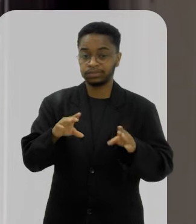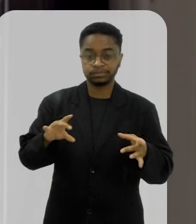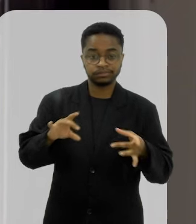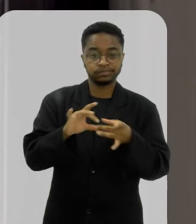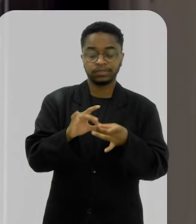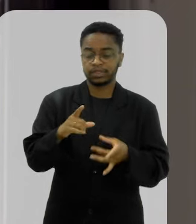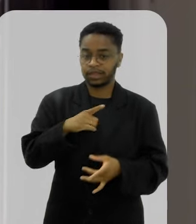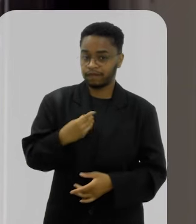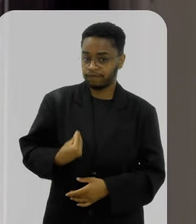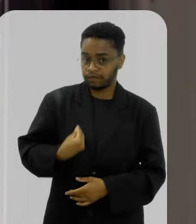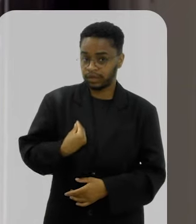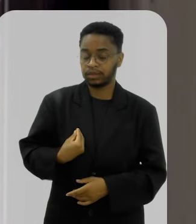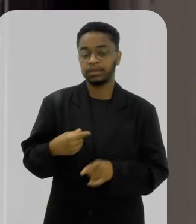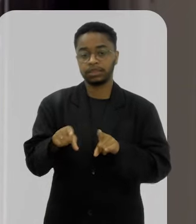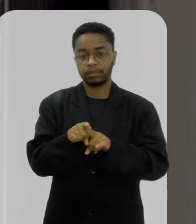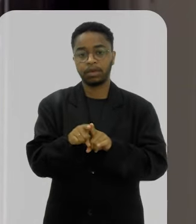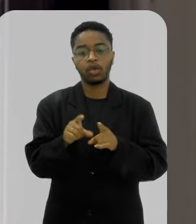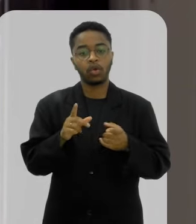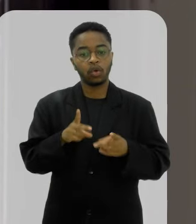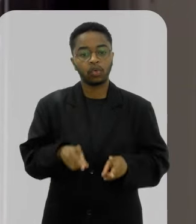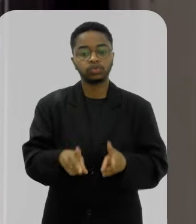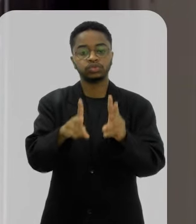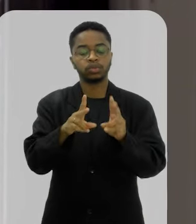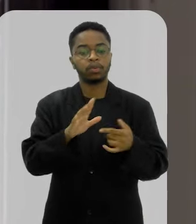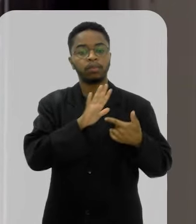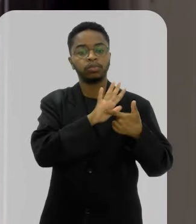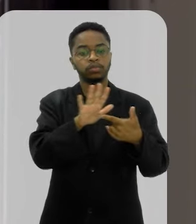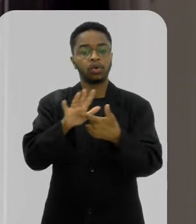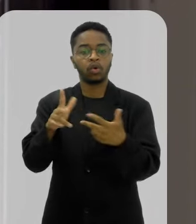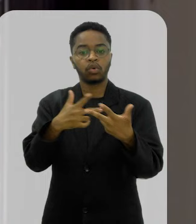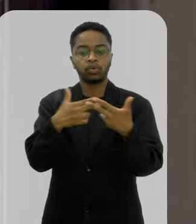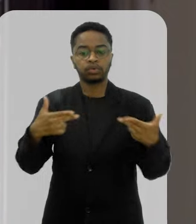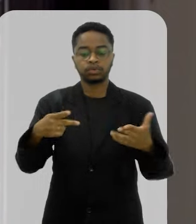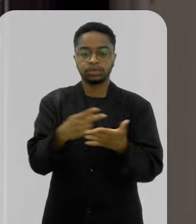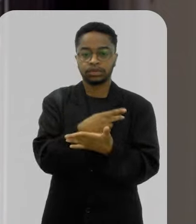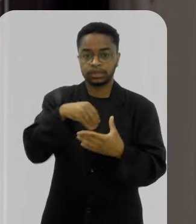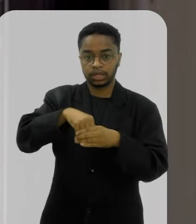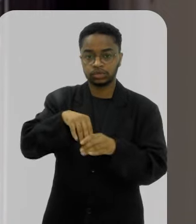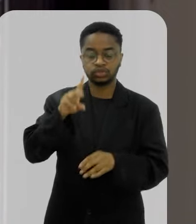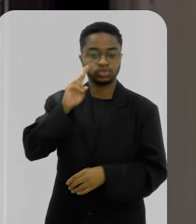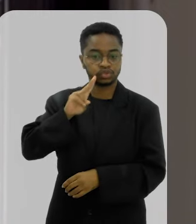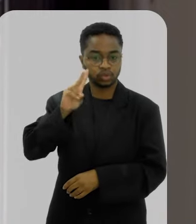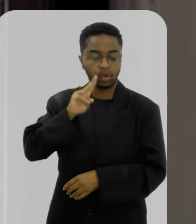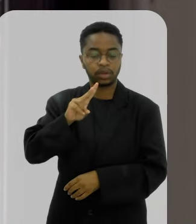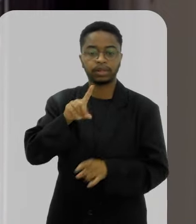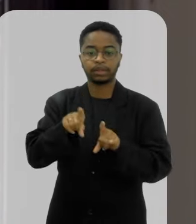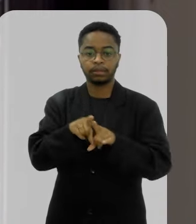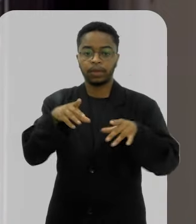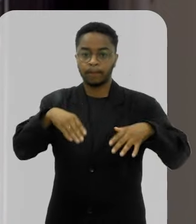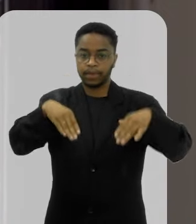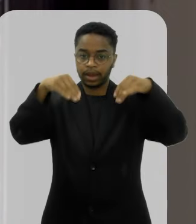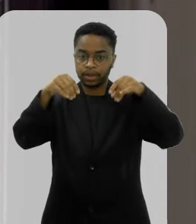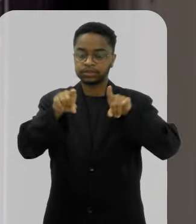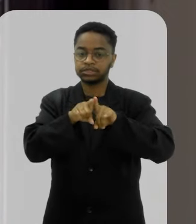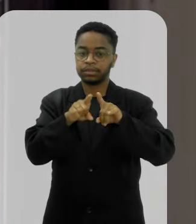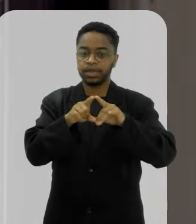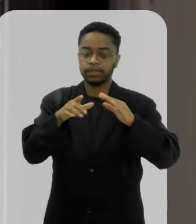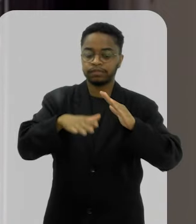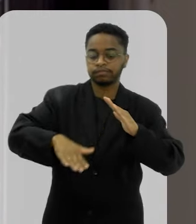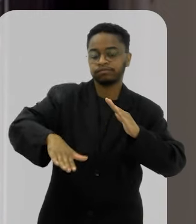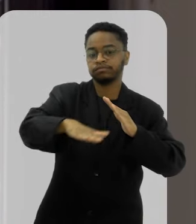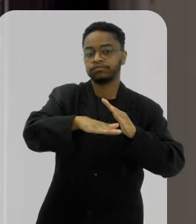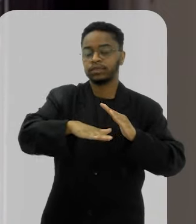O museu é vivo. Ele continua como palco de acontecimentos históricos, tanto no seu palácio como no seu